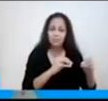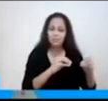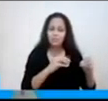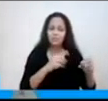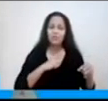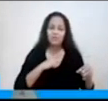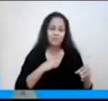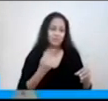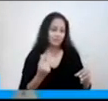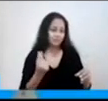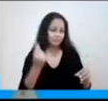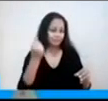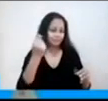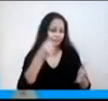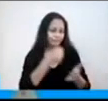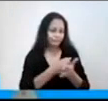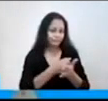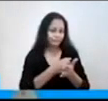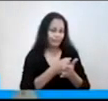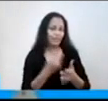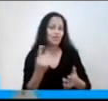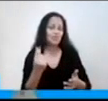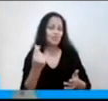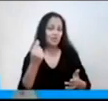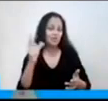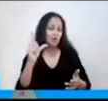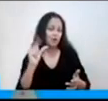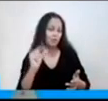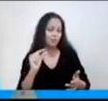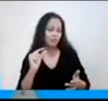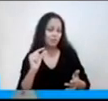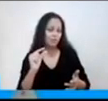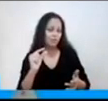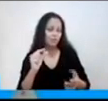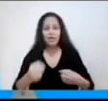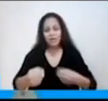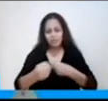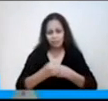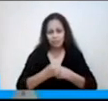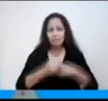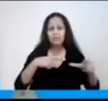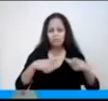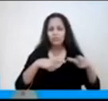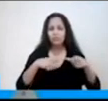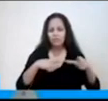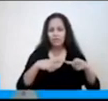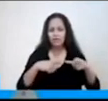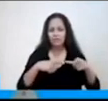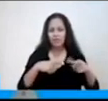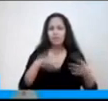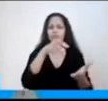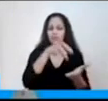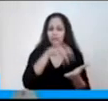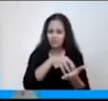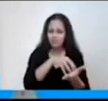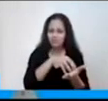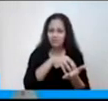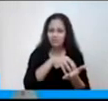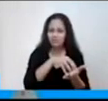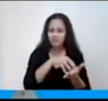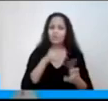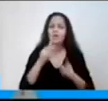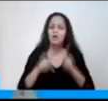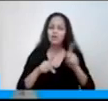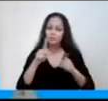a cobrança é um valor inferior, e a proximidade do trabalho, porque, como eu disse, eles são centralizados.